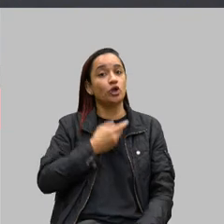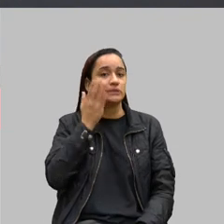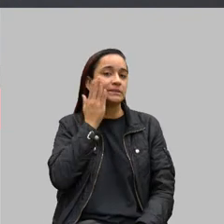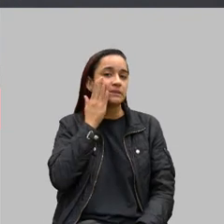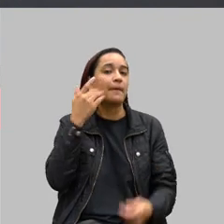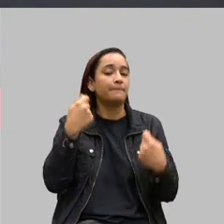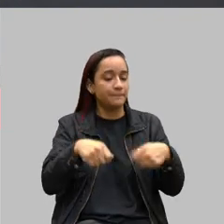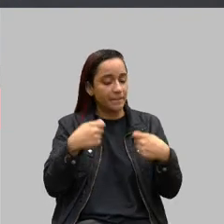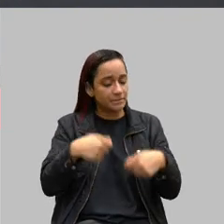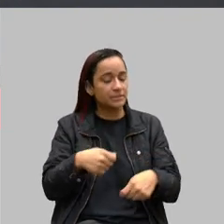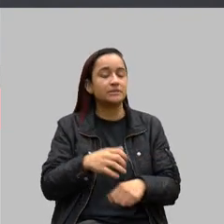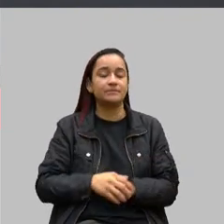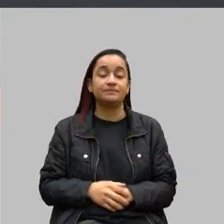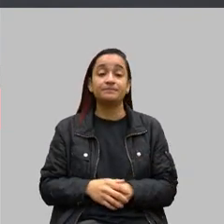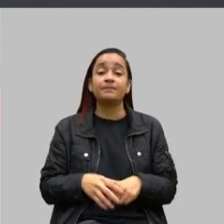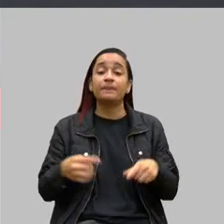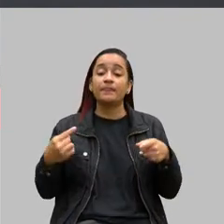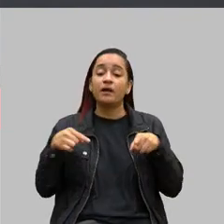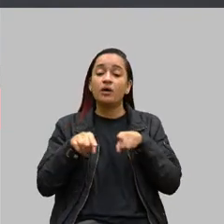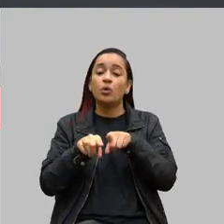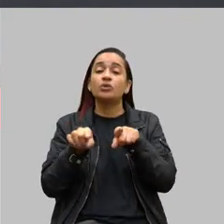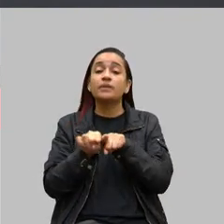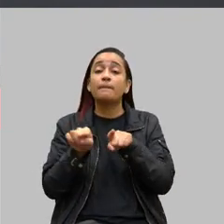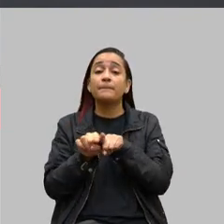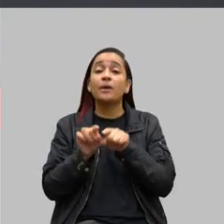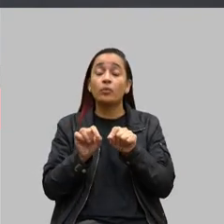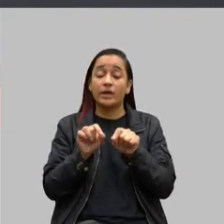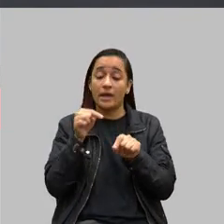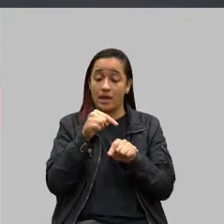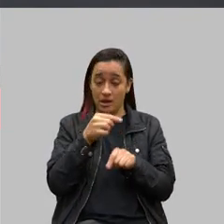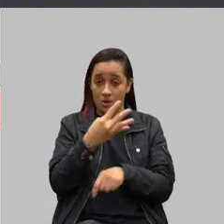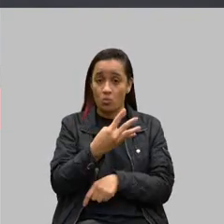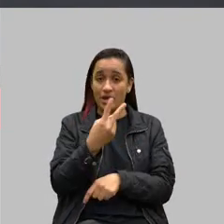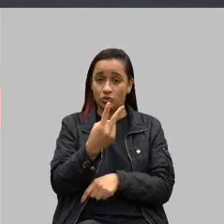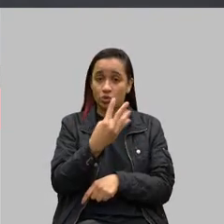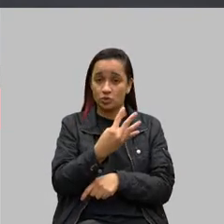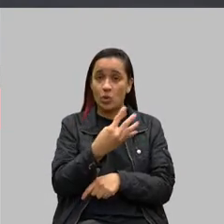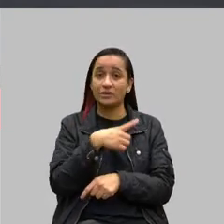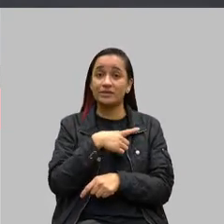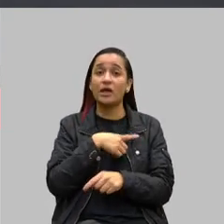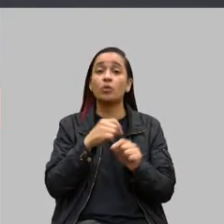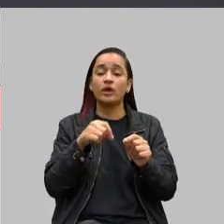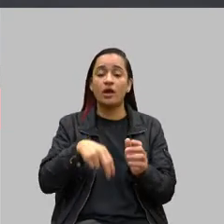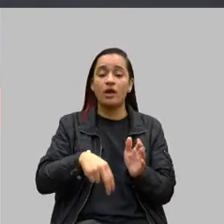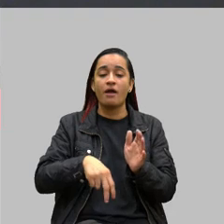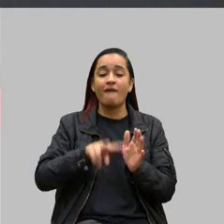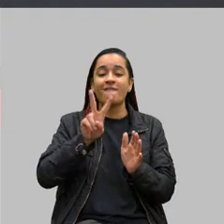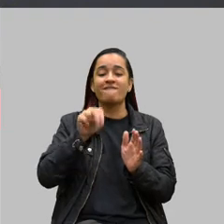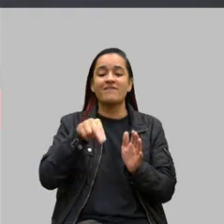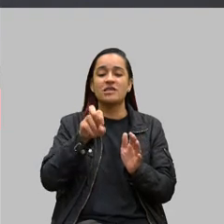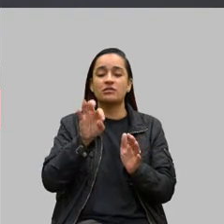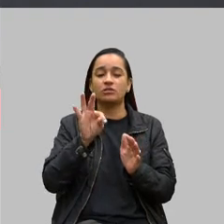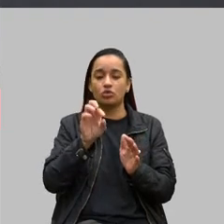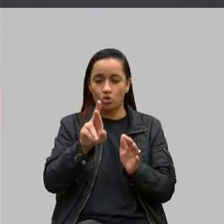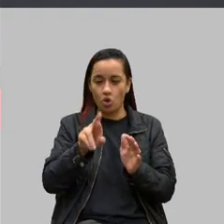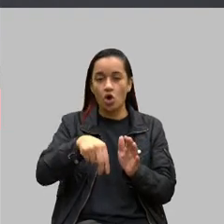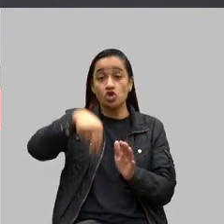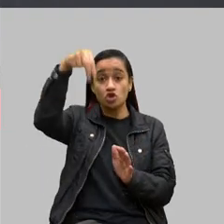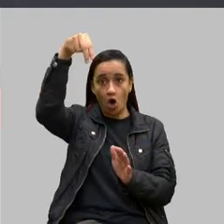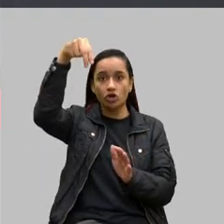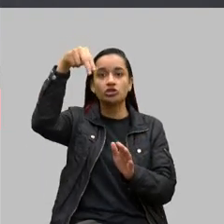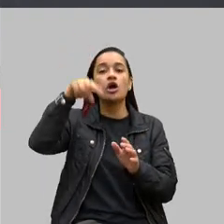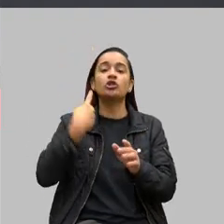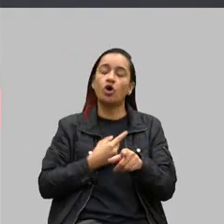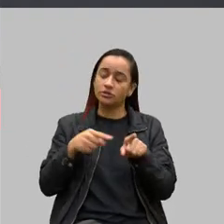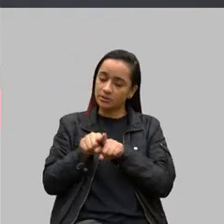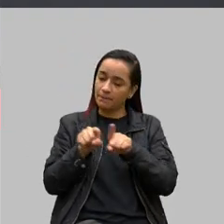Eh e em paralelo né a 424 faz parte daquele bloco vetor Norte de concessão que a gente também tá em fase de estudo e